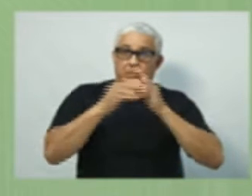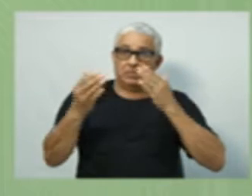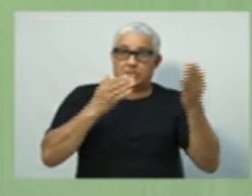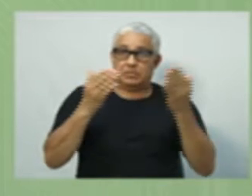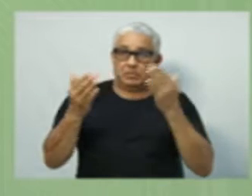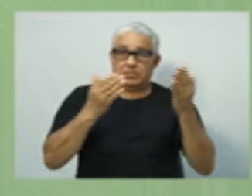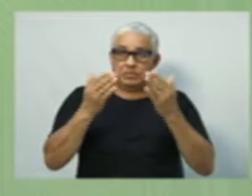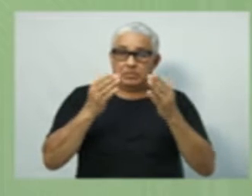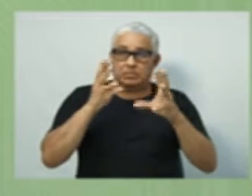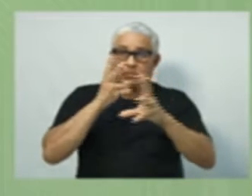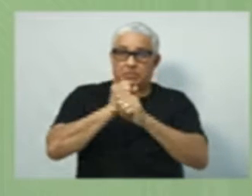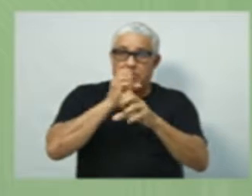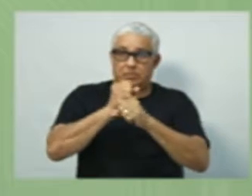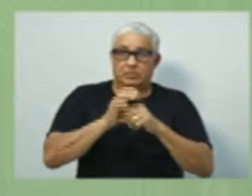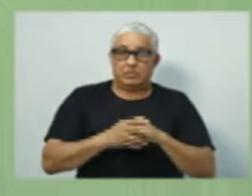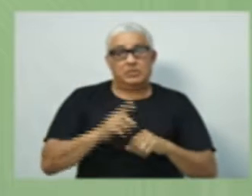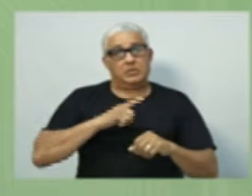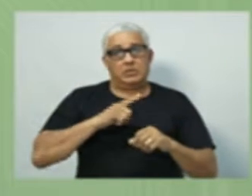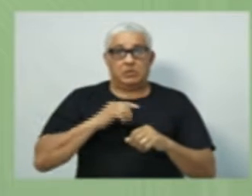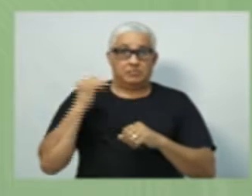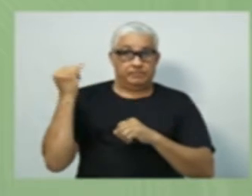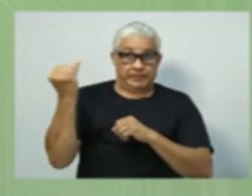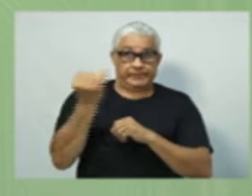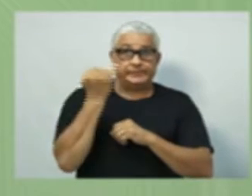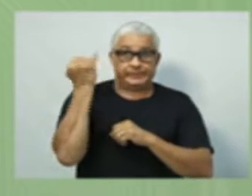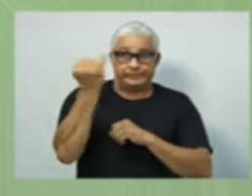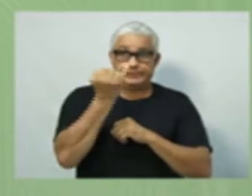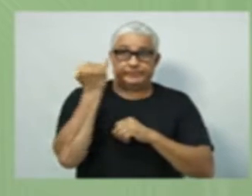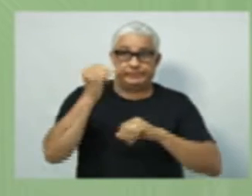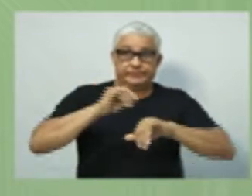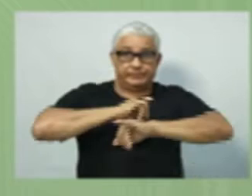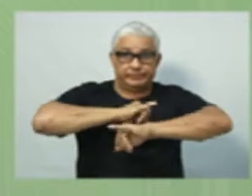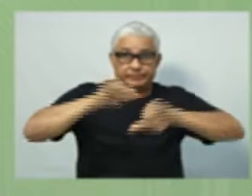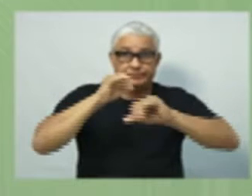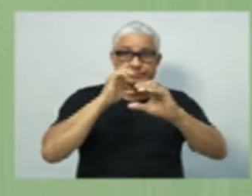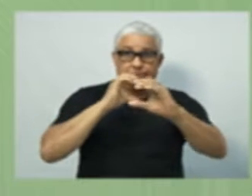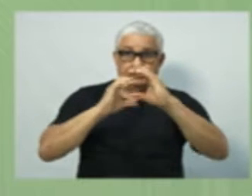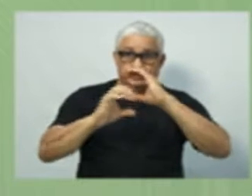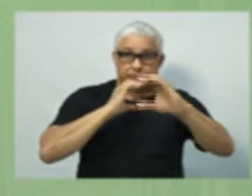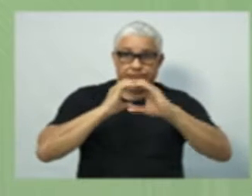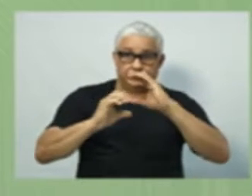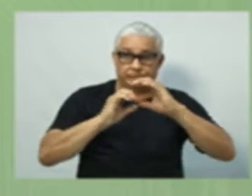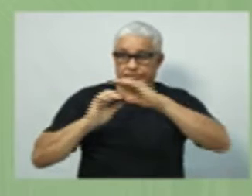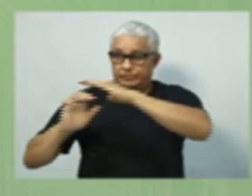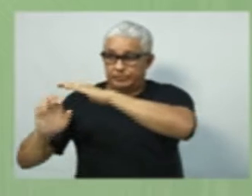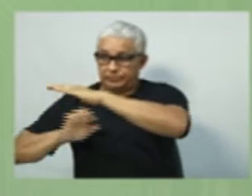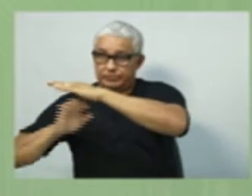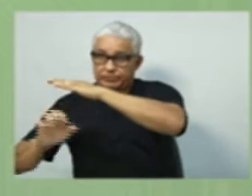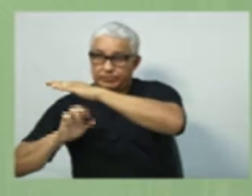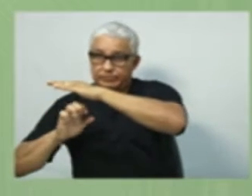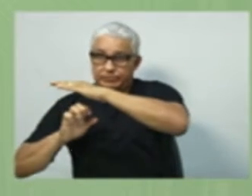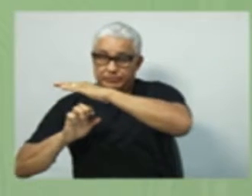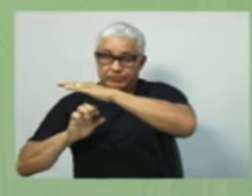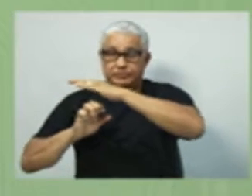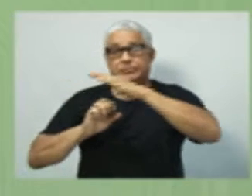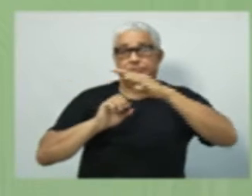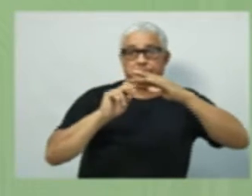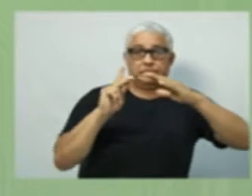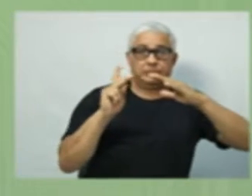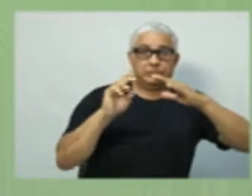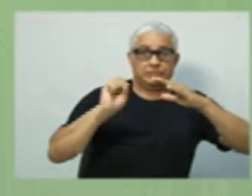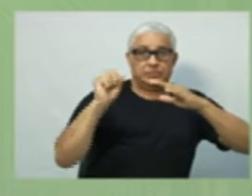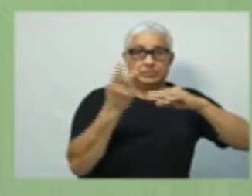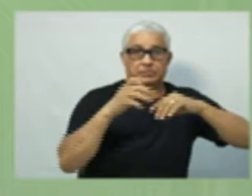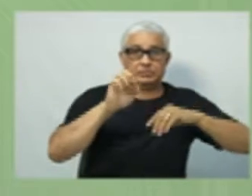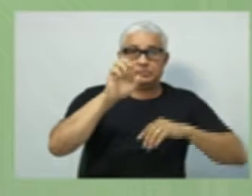contábeis ela constitui um importante veículo de comunicação entre a empresa e seus cheiros holders ou